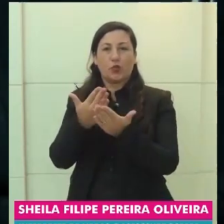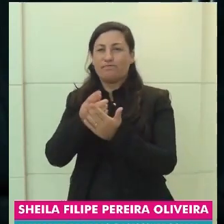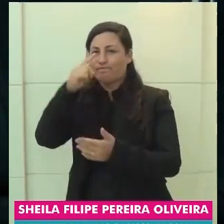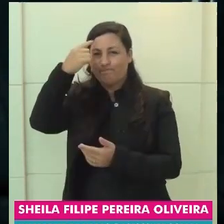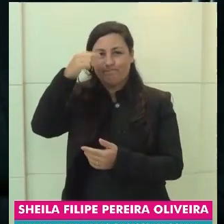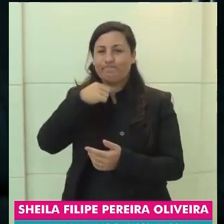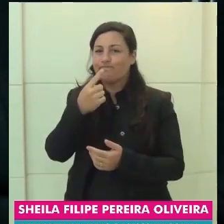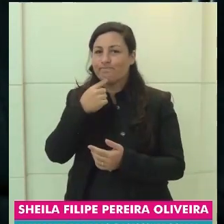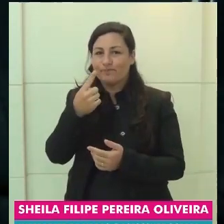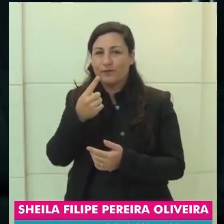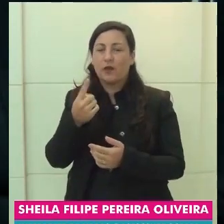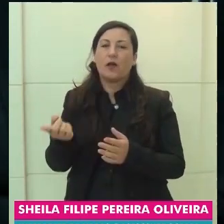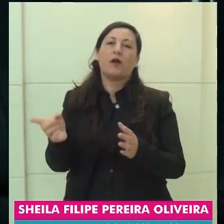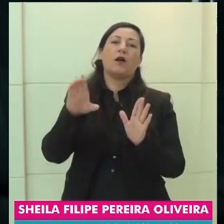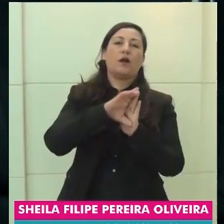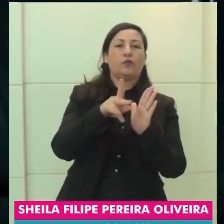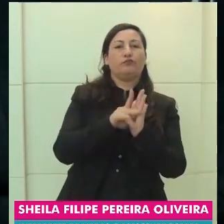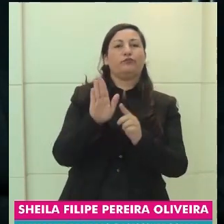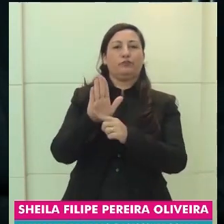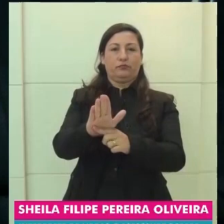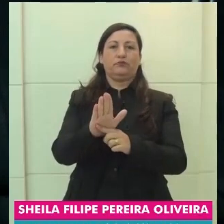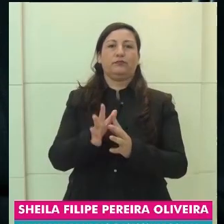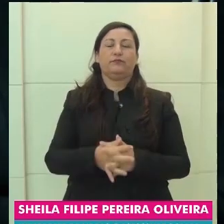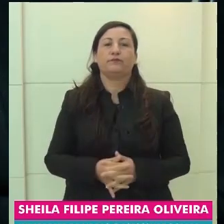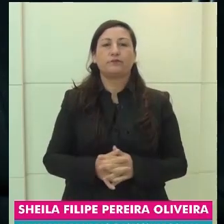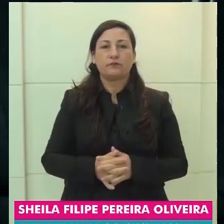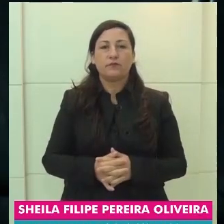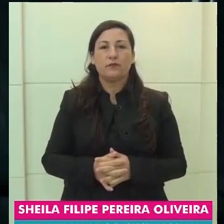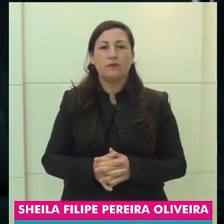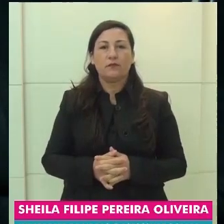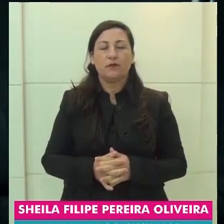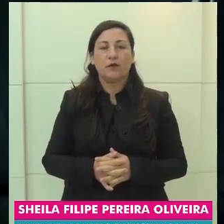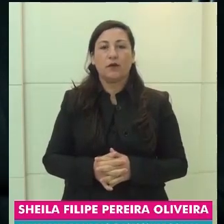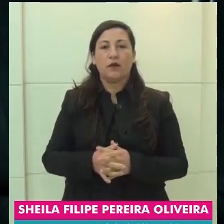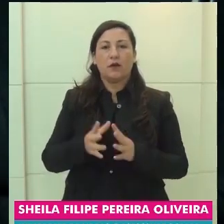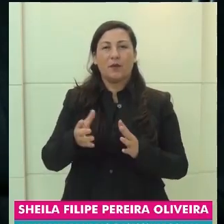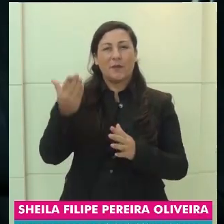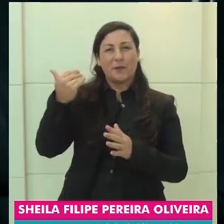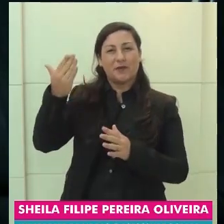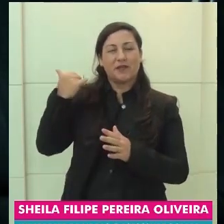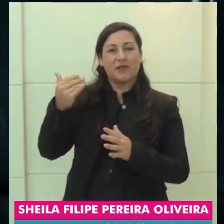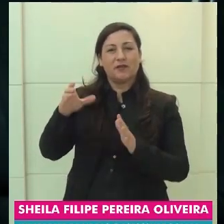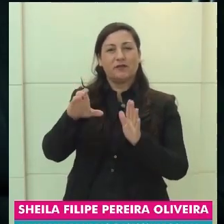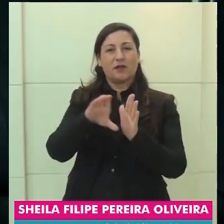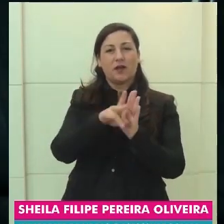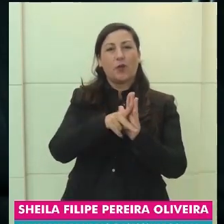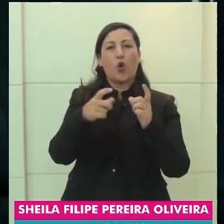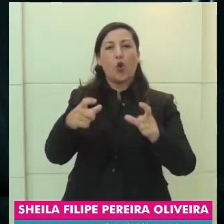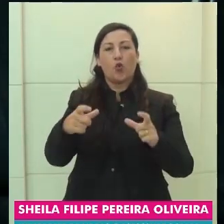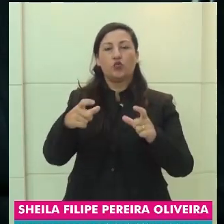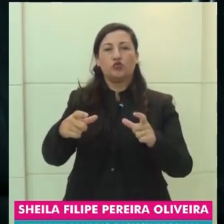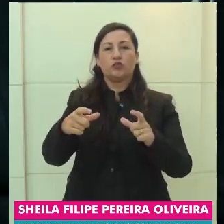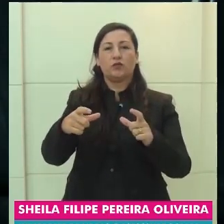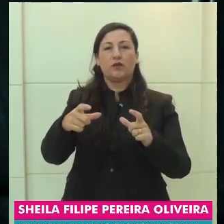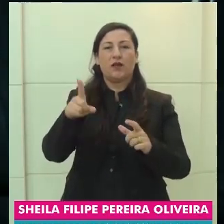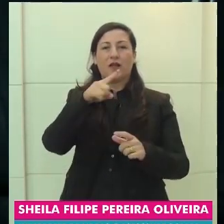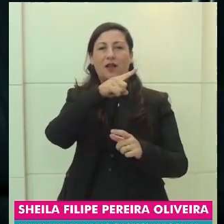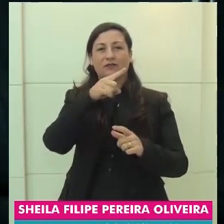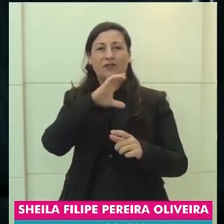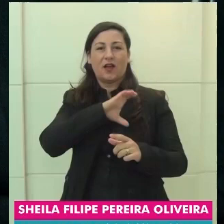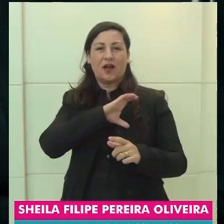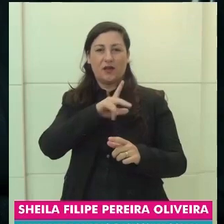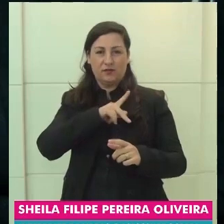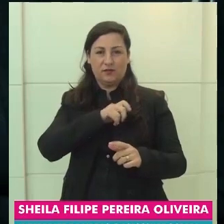bom. Então, esse centro de atendimento, ele estava no Castro Alves, em umas três salas emprestadas.